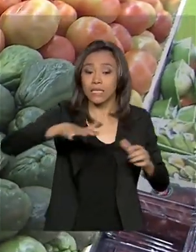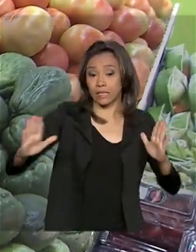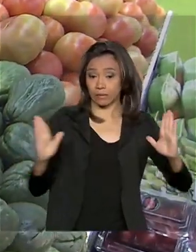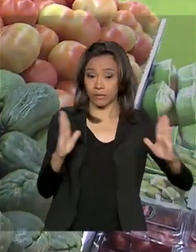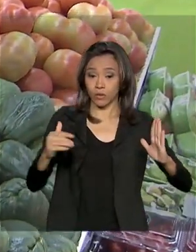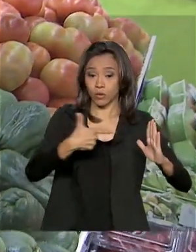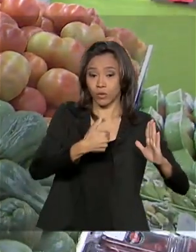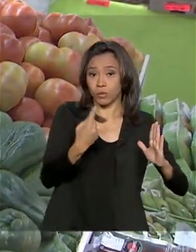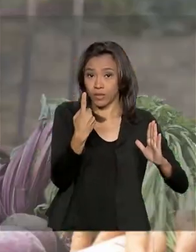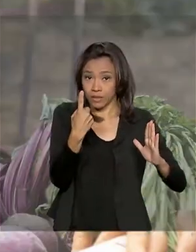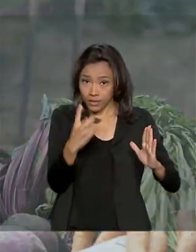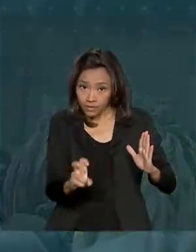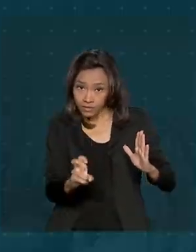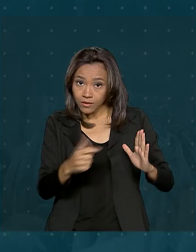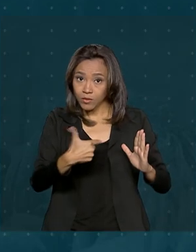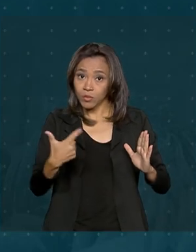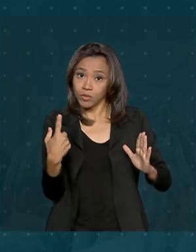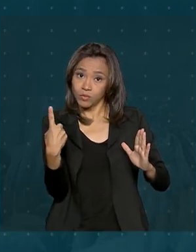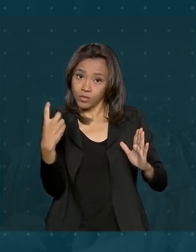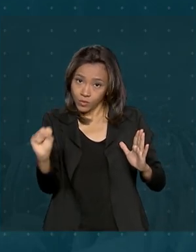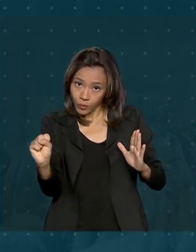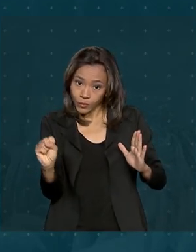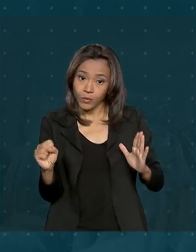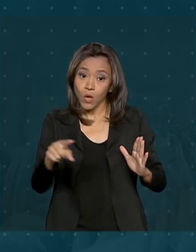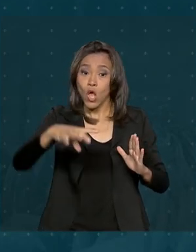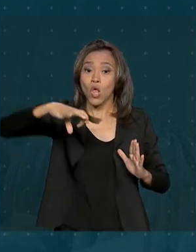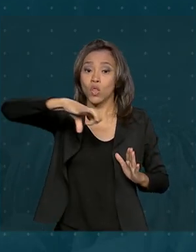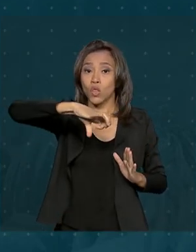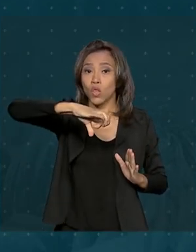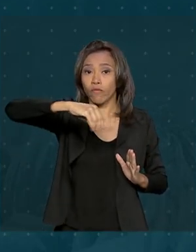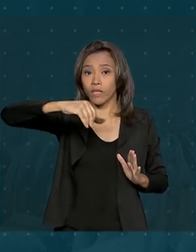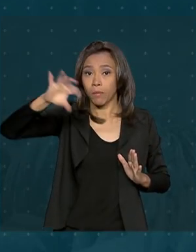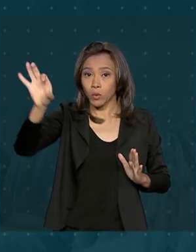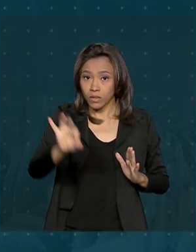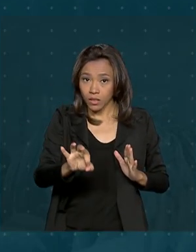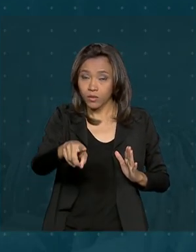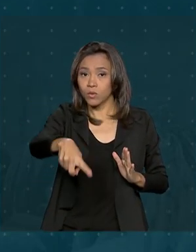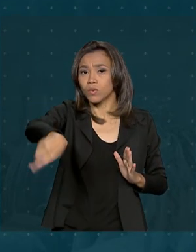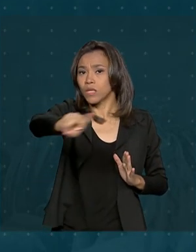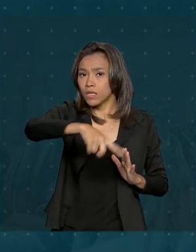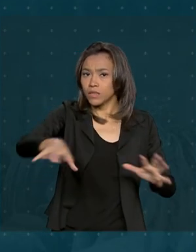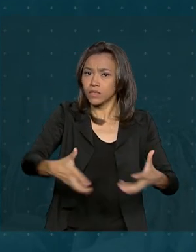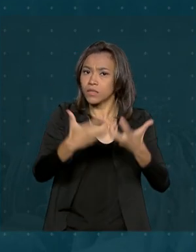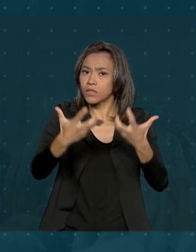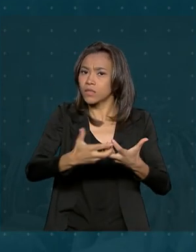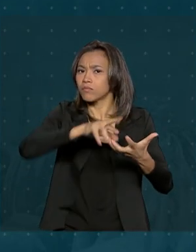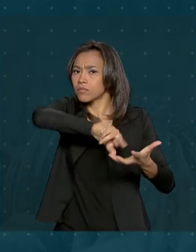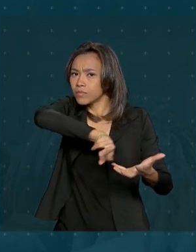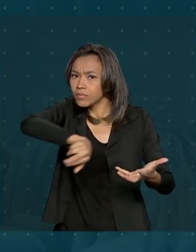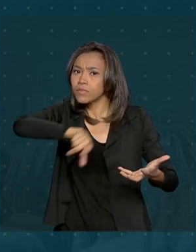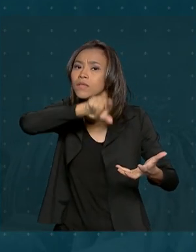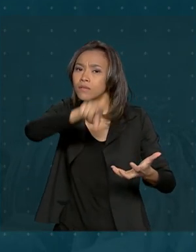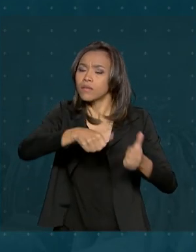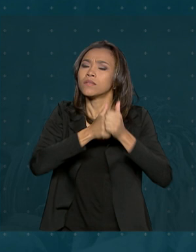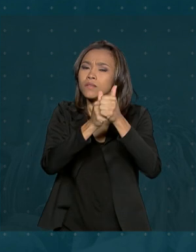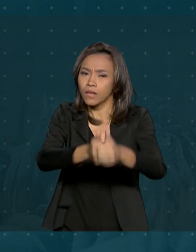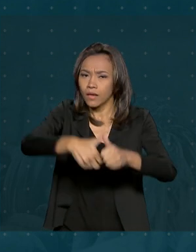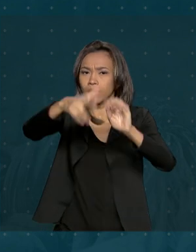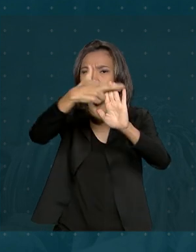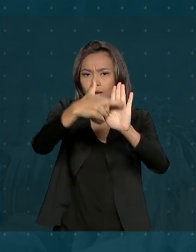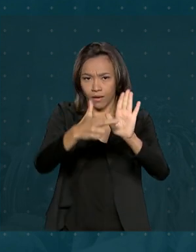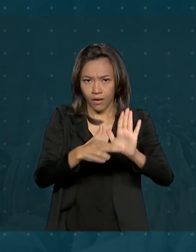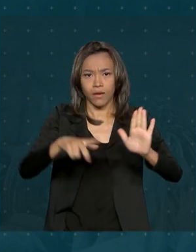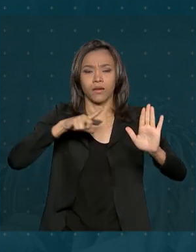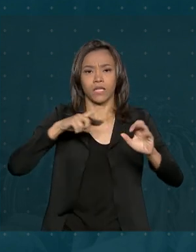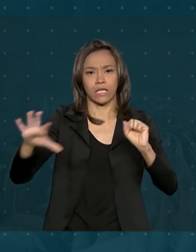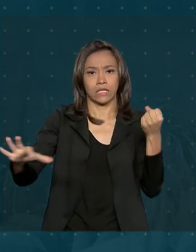e 2018. 92% dos vegetais estão dentro da conformidade e apresentam níveis seguros de defensivos,